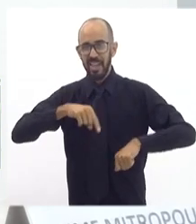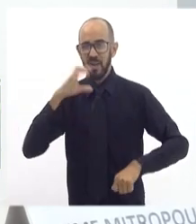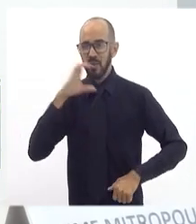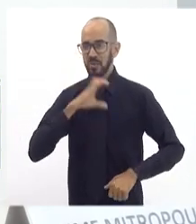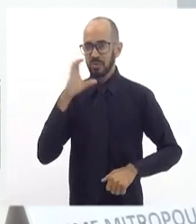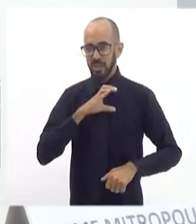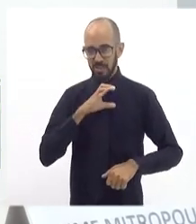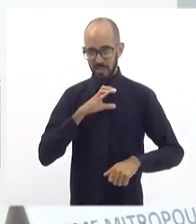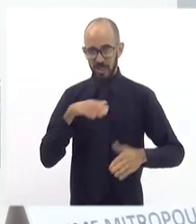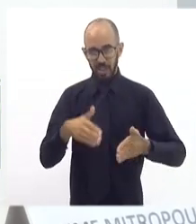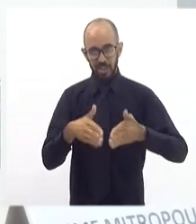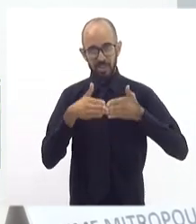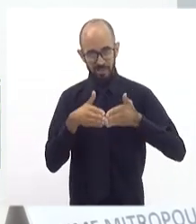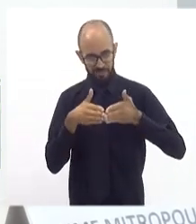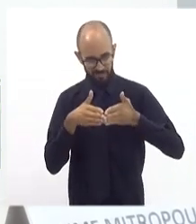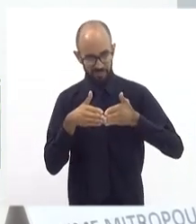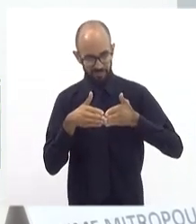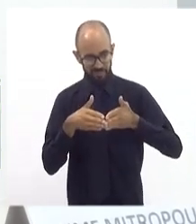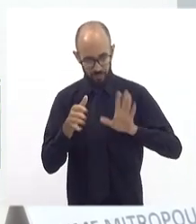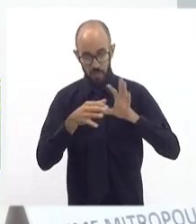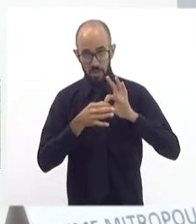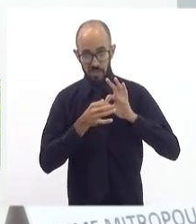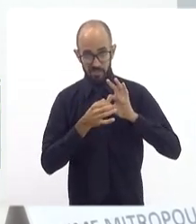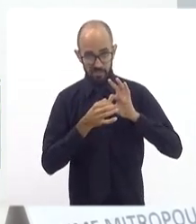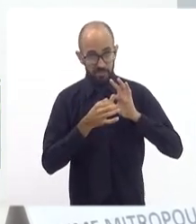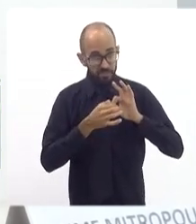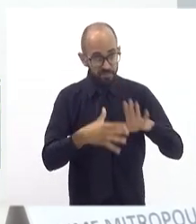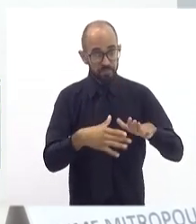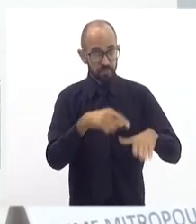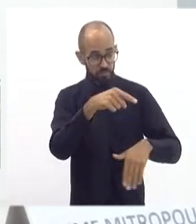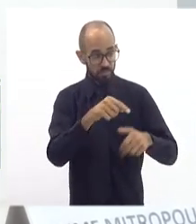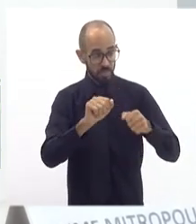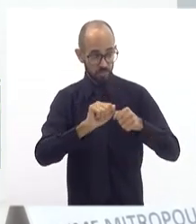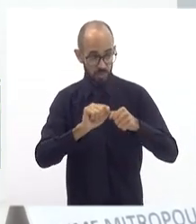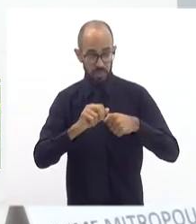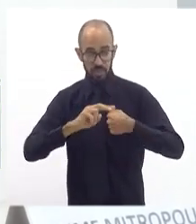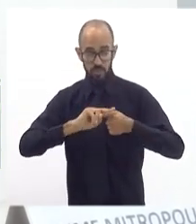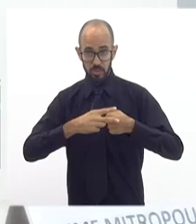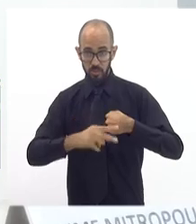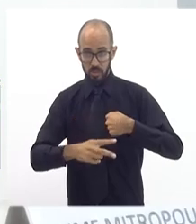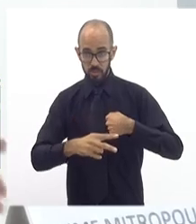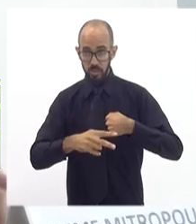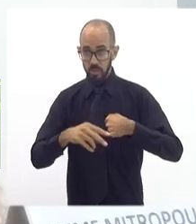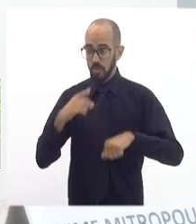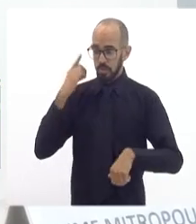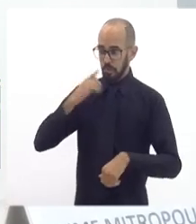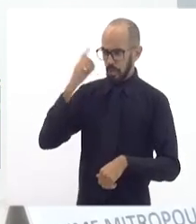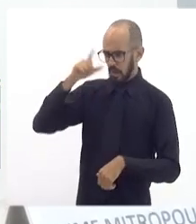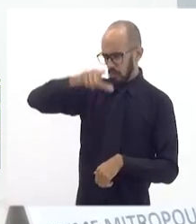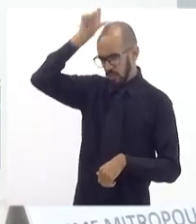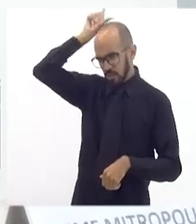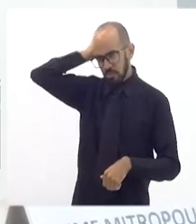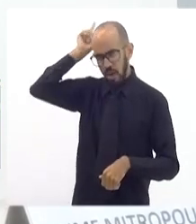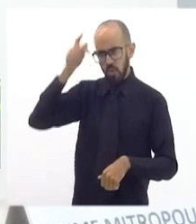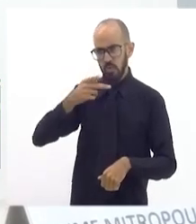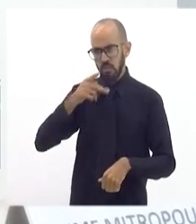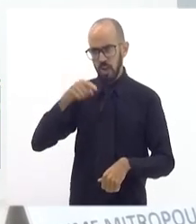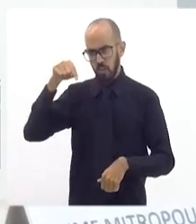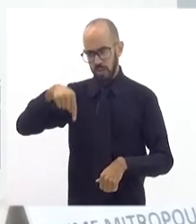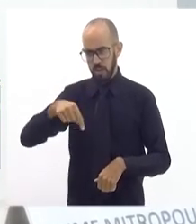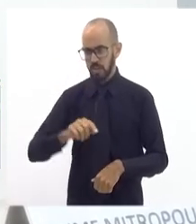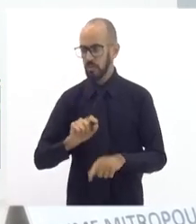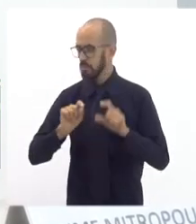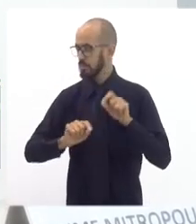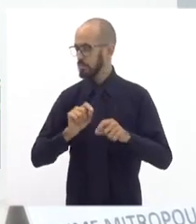concedida apta a produzir os seus os seus efeitos o Deputado Luiz Paulo mencionou aqui